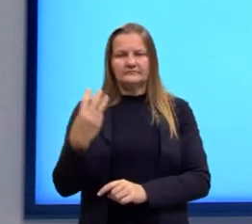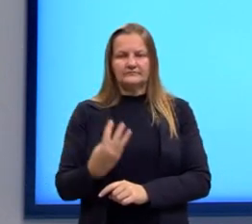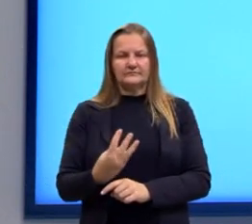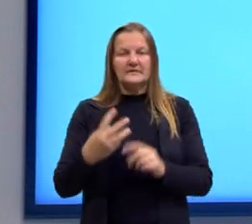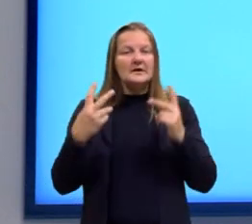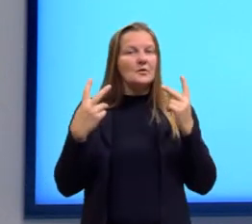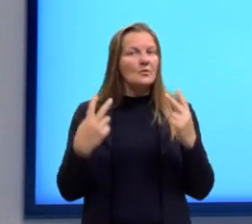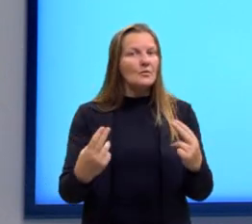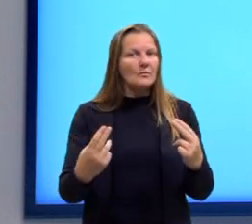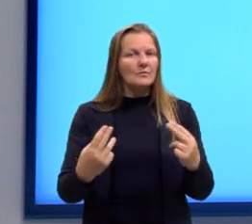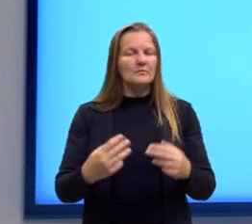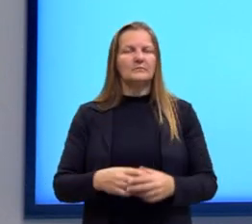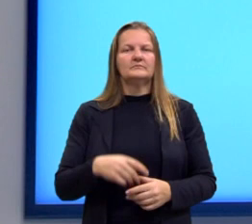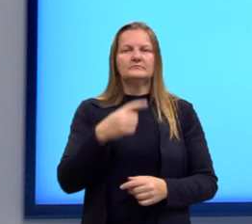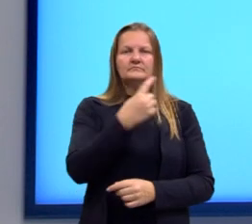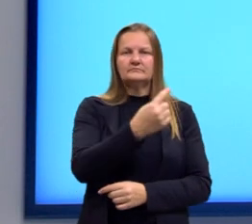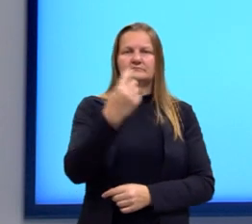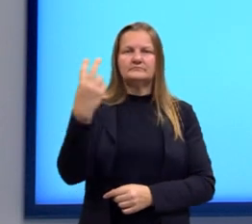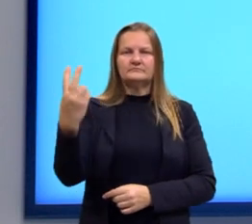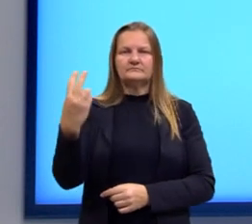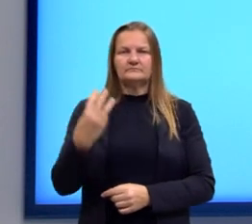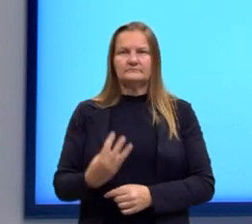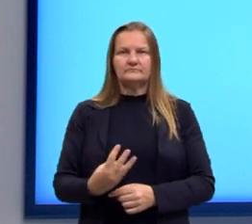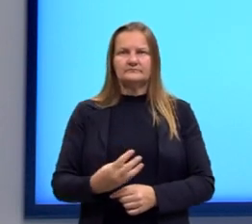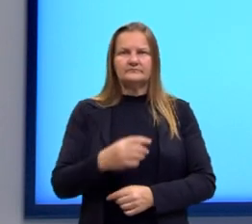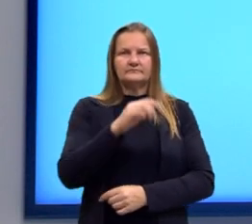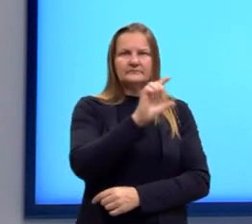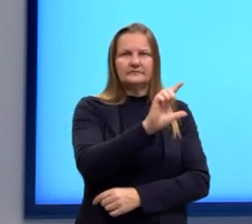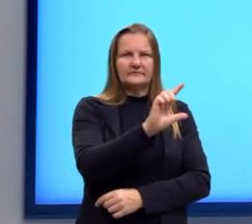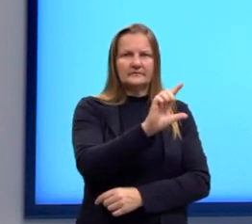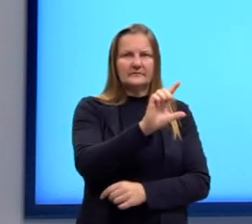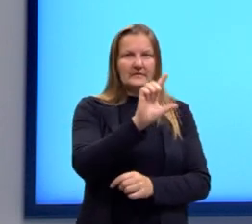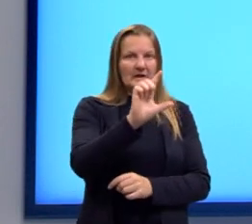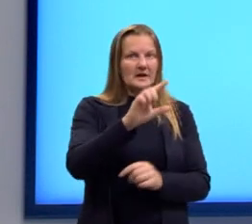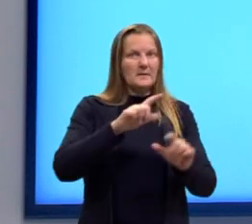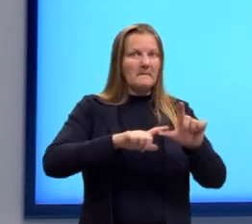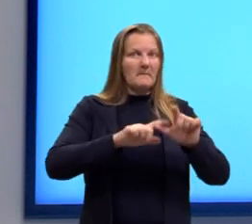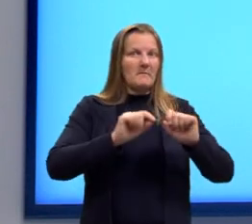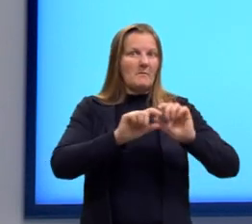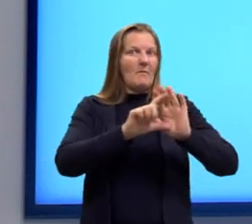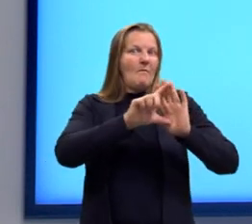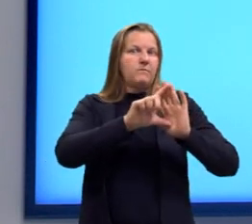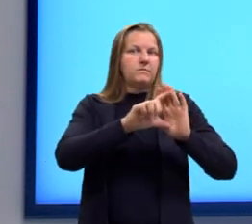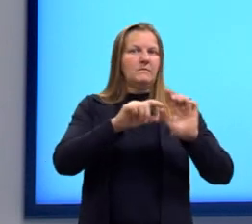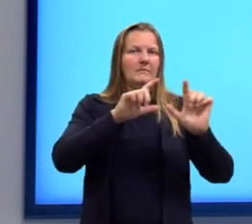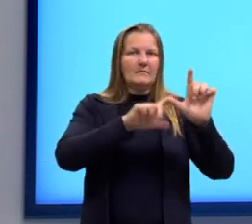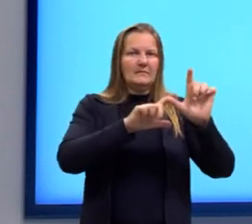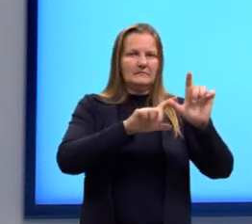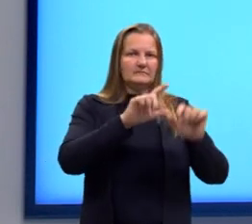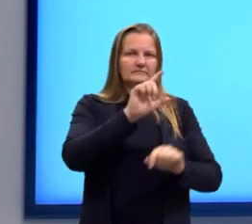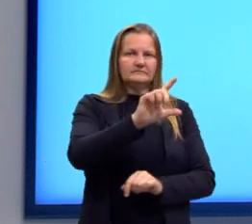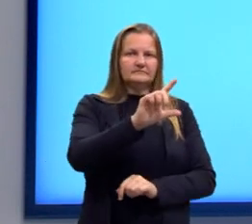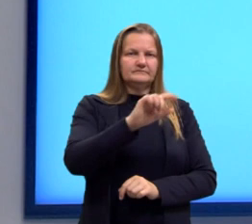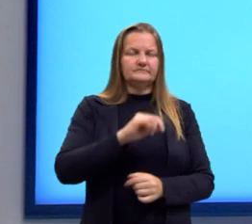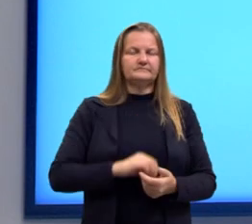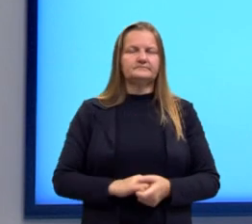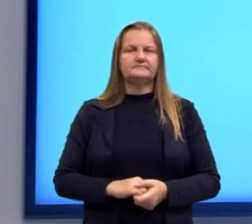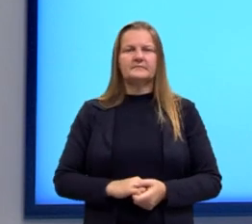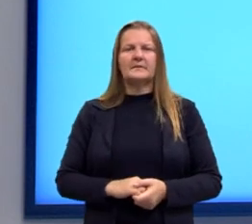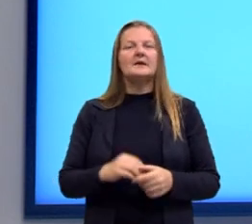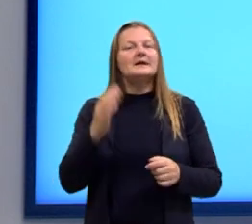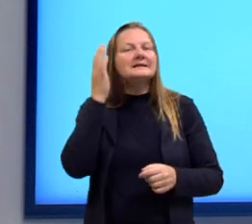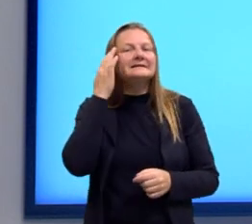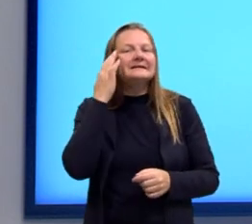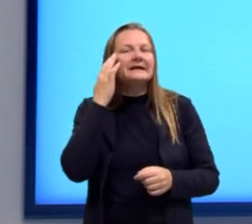possuem mesma medida esses lados então eu representei por L maiúsculo sendo o lado do triângulo e nós